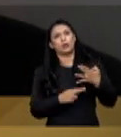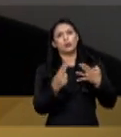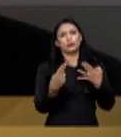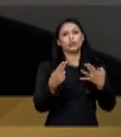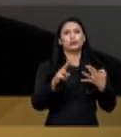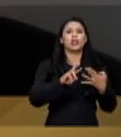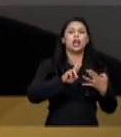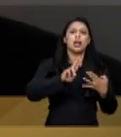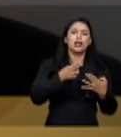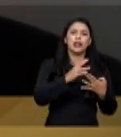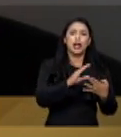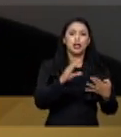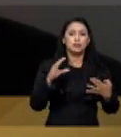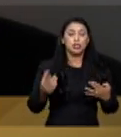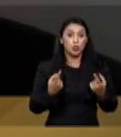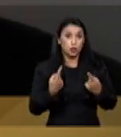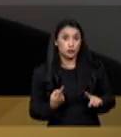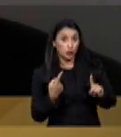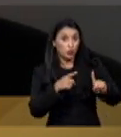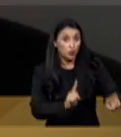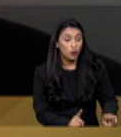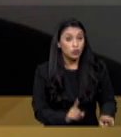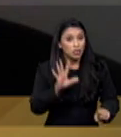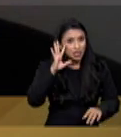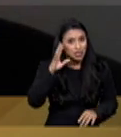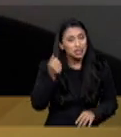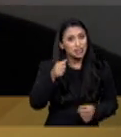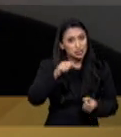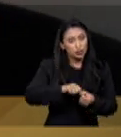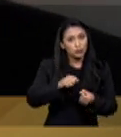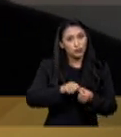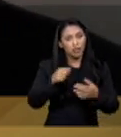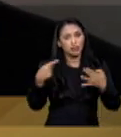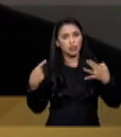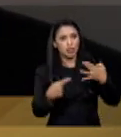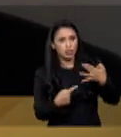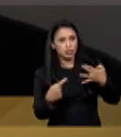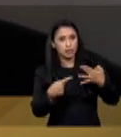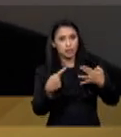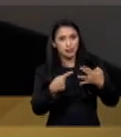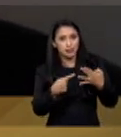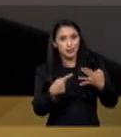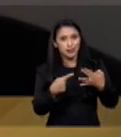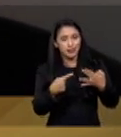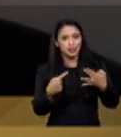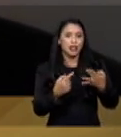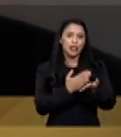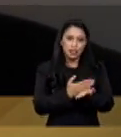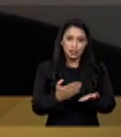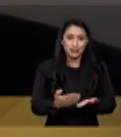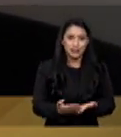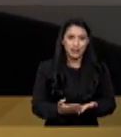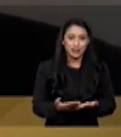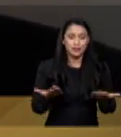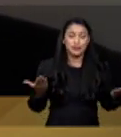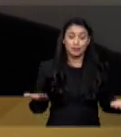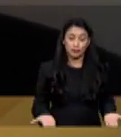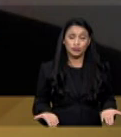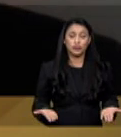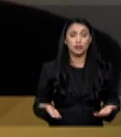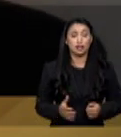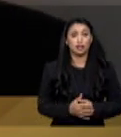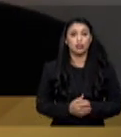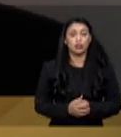corpus aforados contra decisões proferidas pelas instâncias de origem, precisamente o